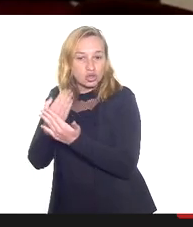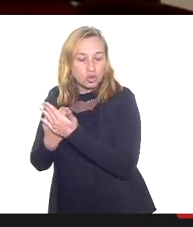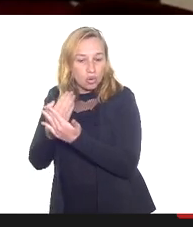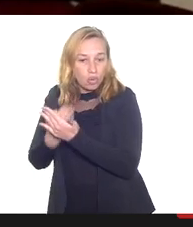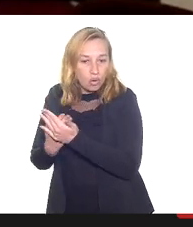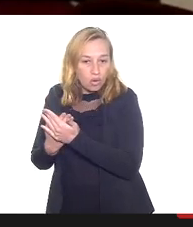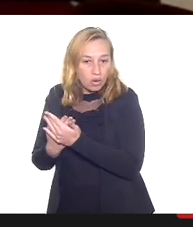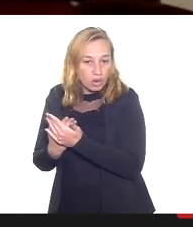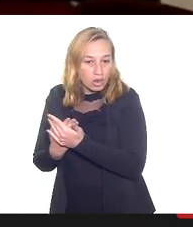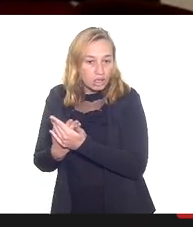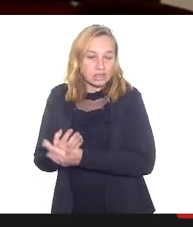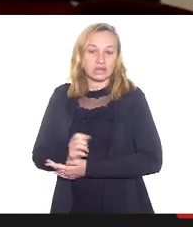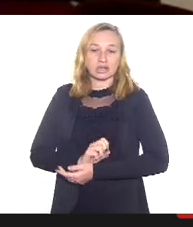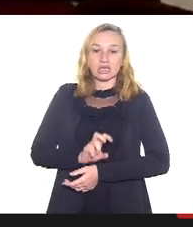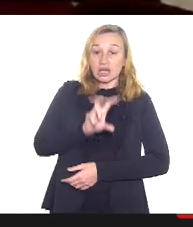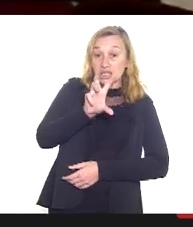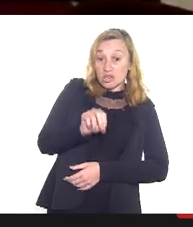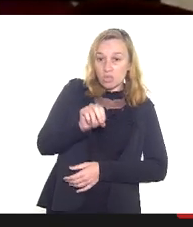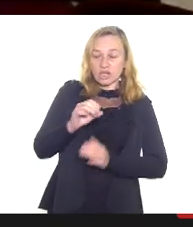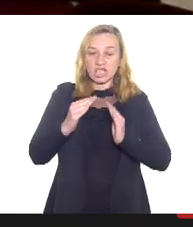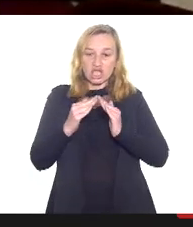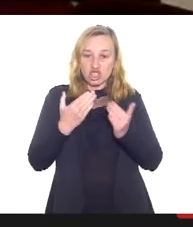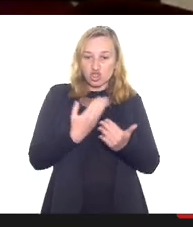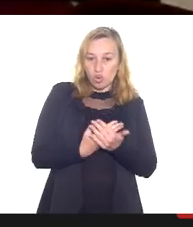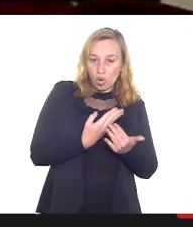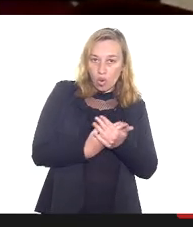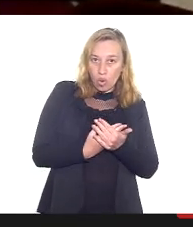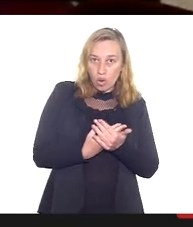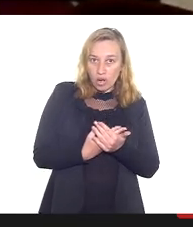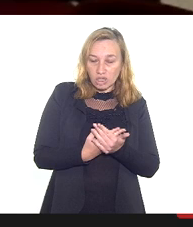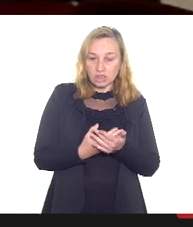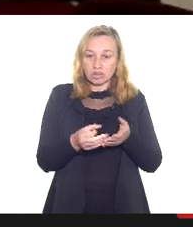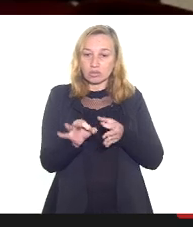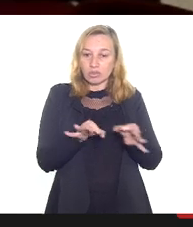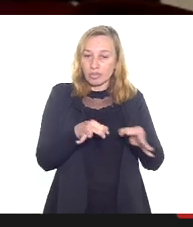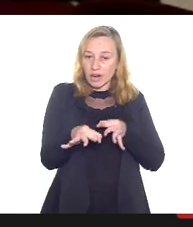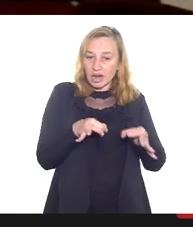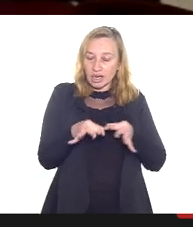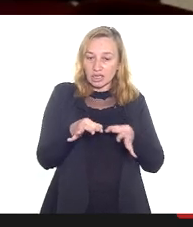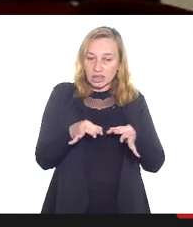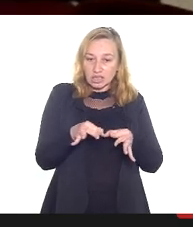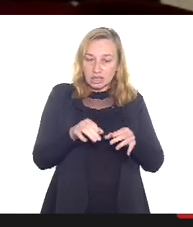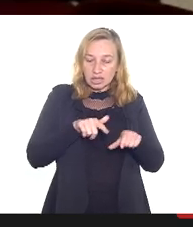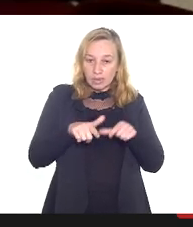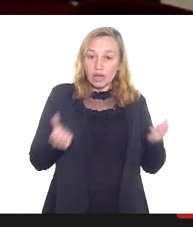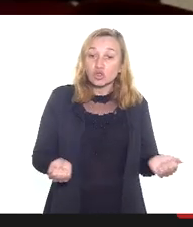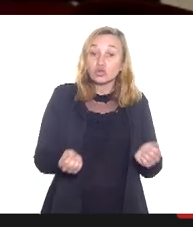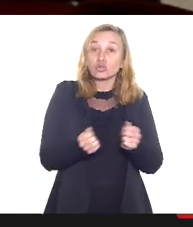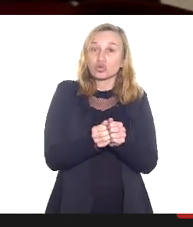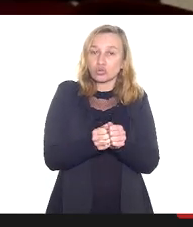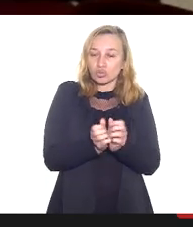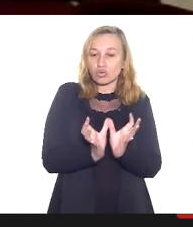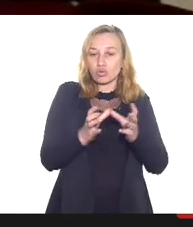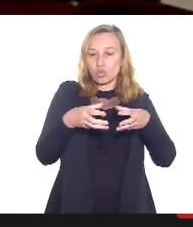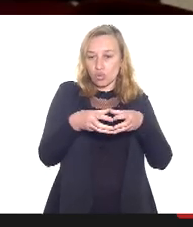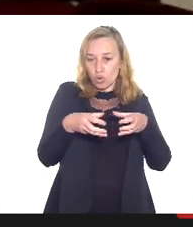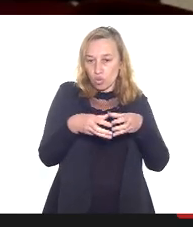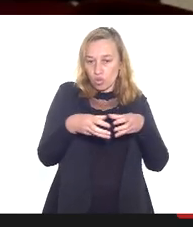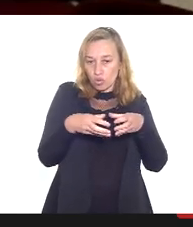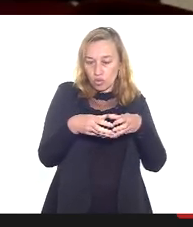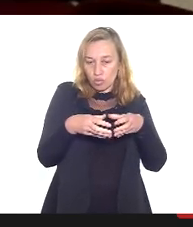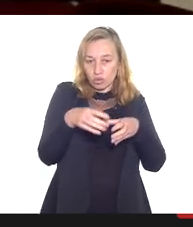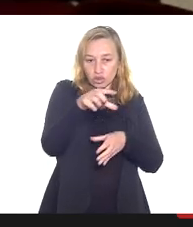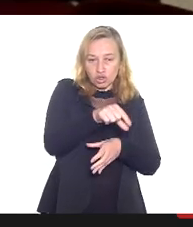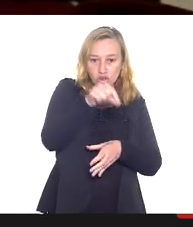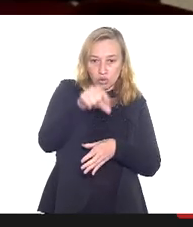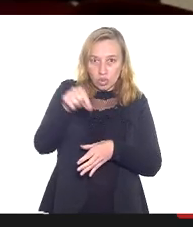são hoje 50 escolas que estão fazendo esse trabalho de composição desses componentes eletivos,